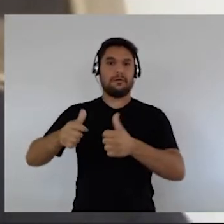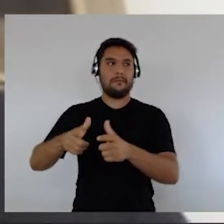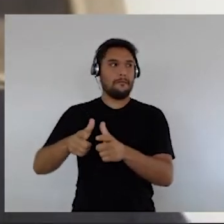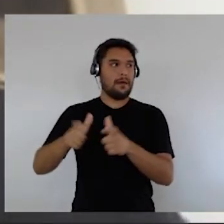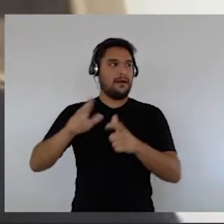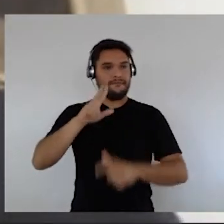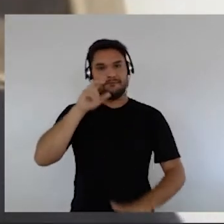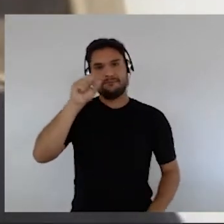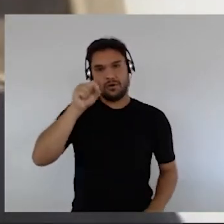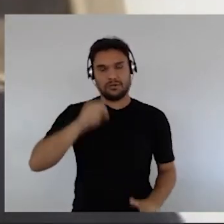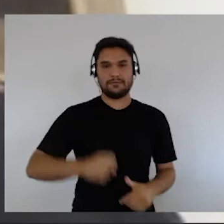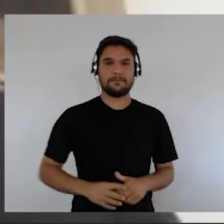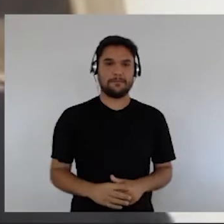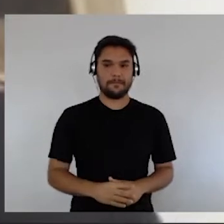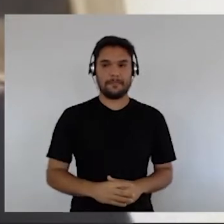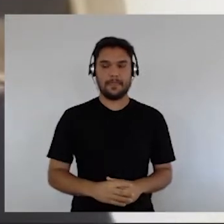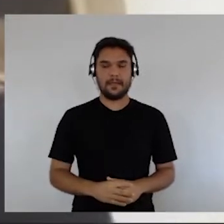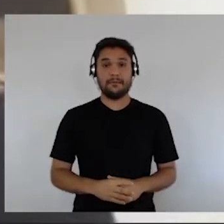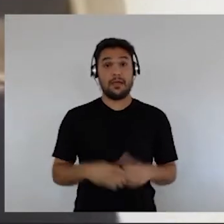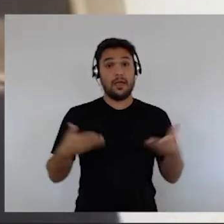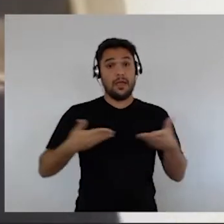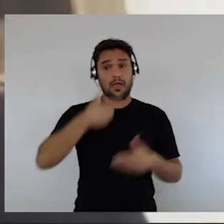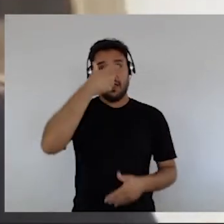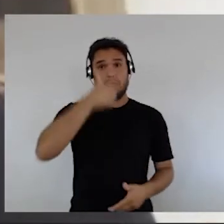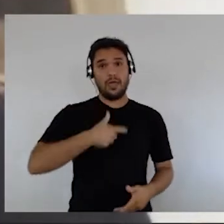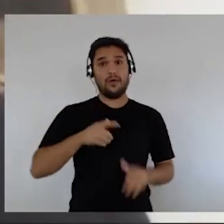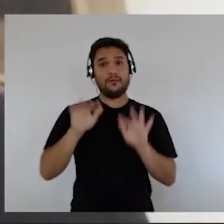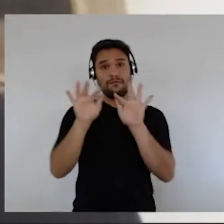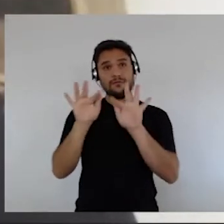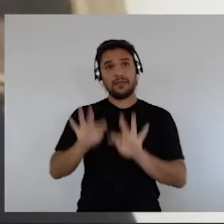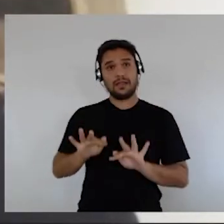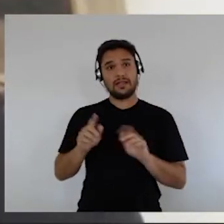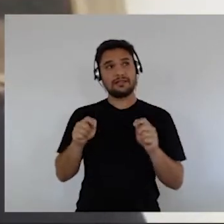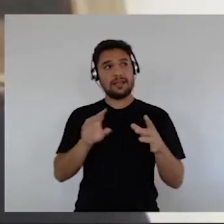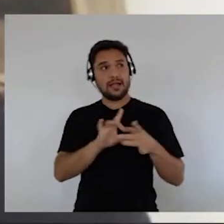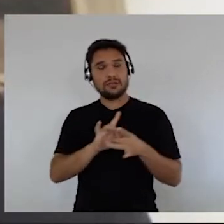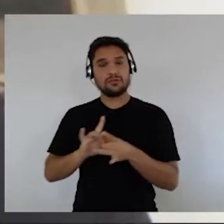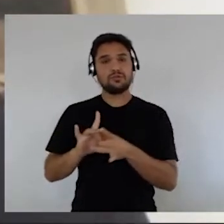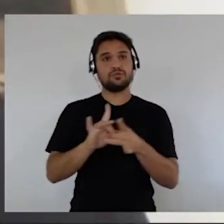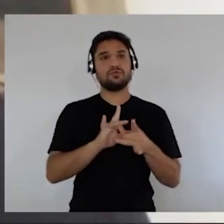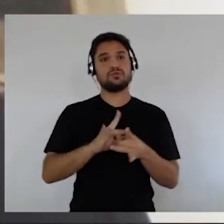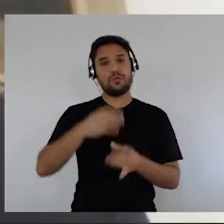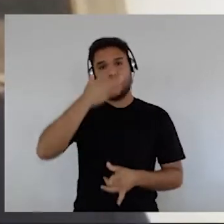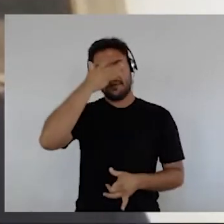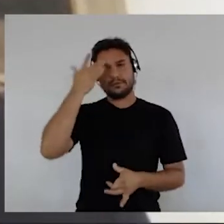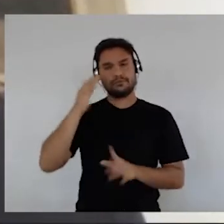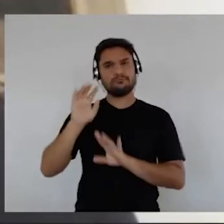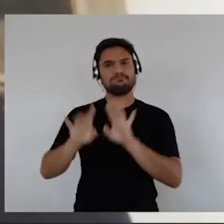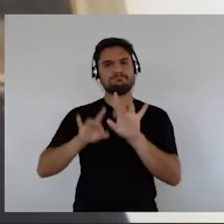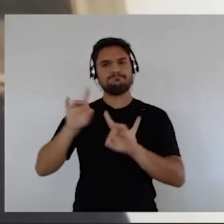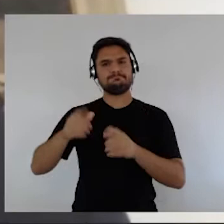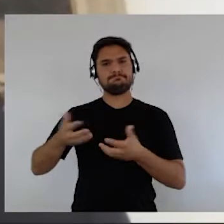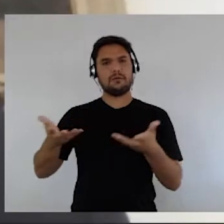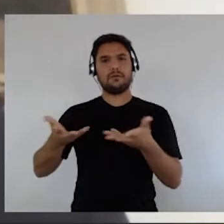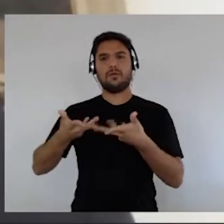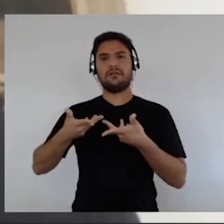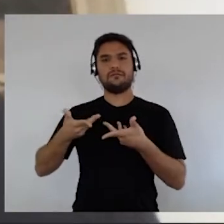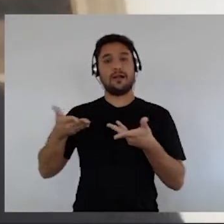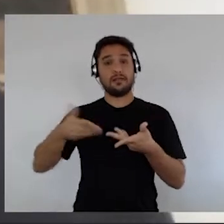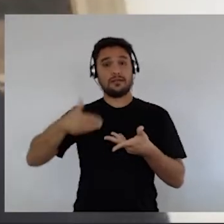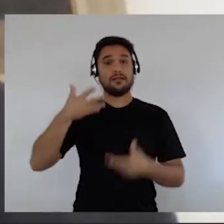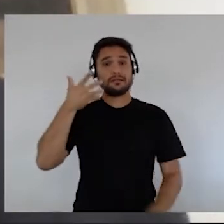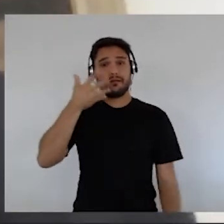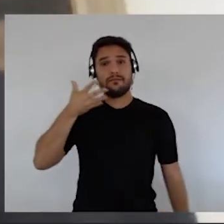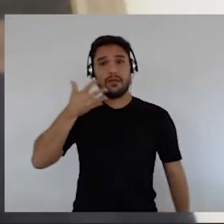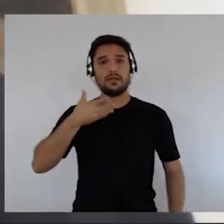quando entramos na crise. Estou feliz em poder estar junto de pessoas tão qualificadas neste evento tão importante para